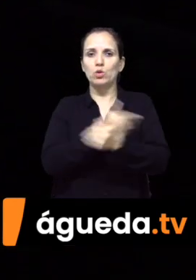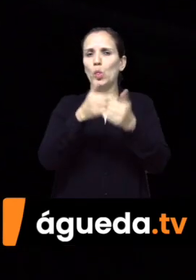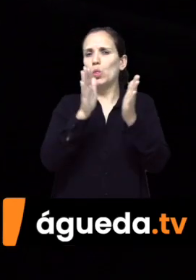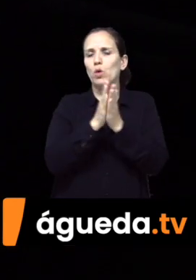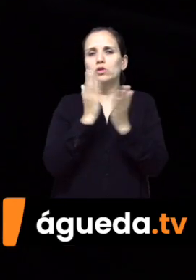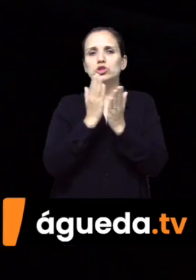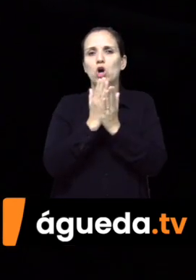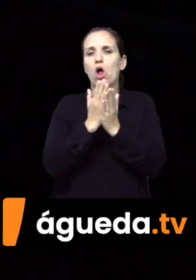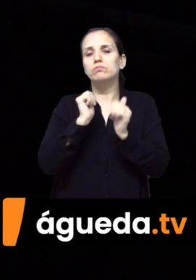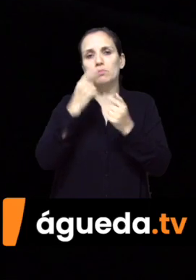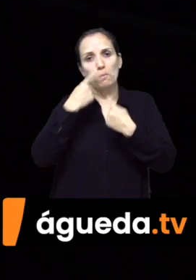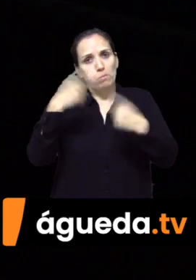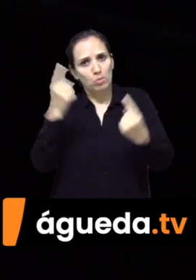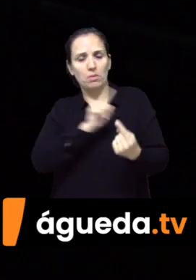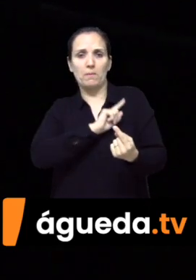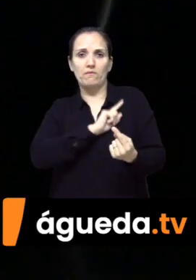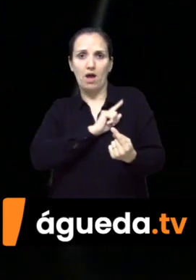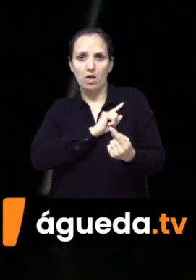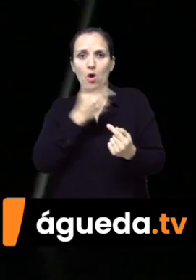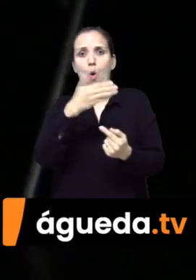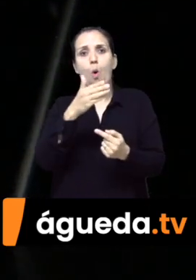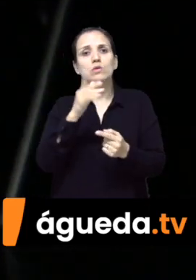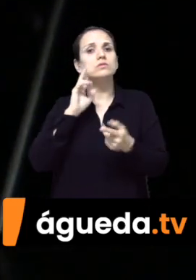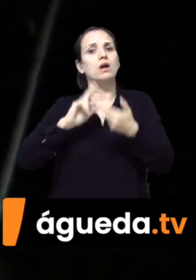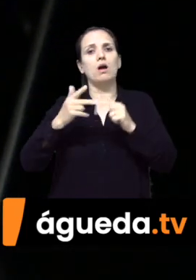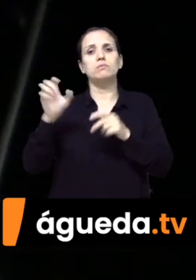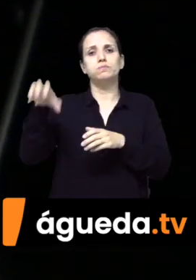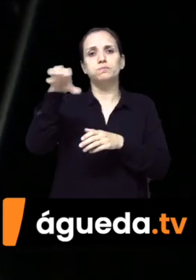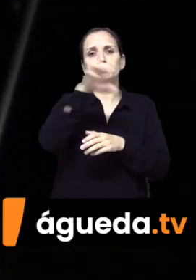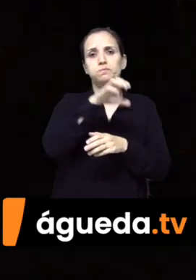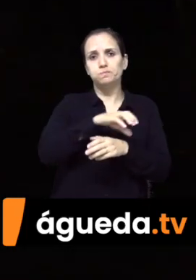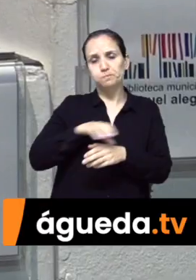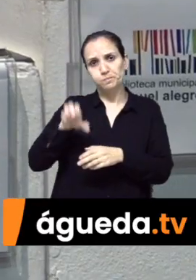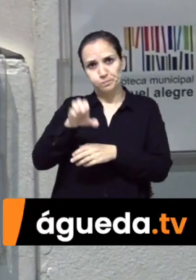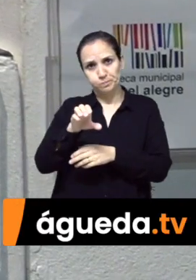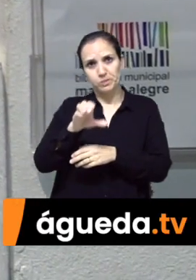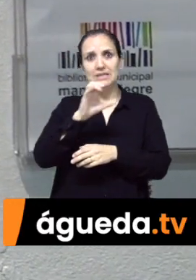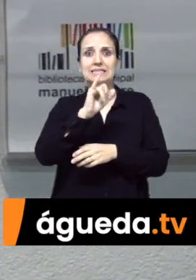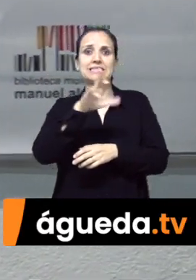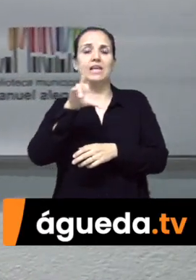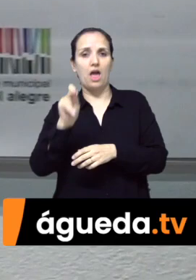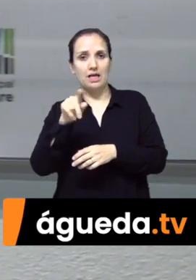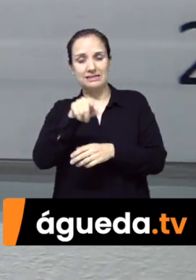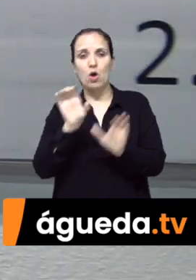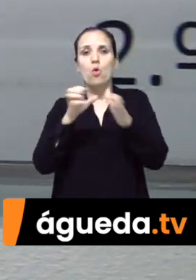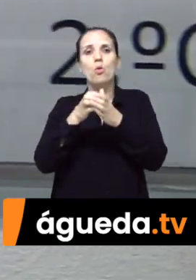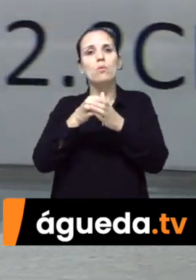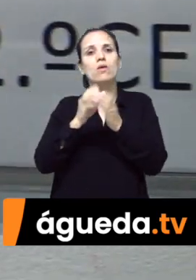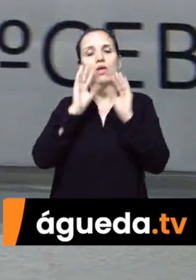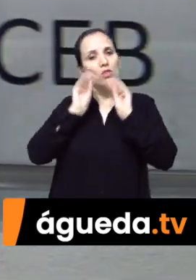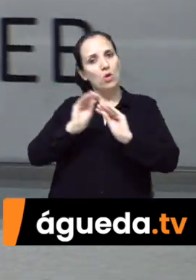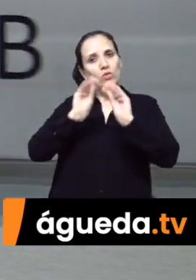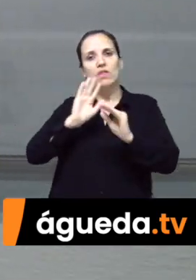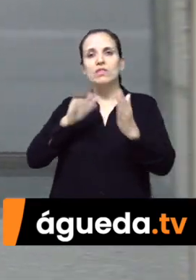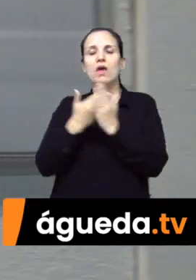todos os estabelecimentos de ensino da rede pública e privada dos 11 municípios que compõem a CIRA. Este concurso visa proporcionar à comunidade